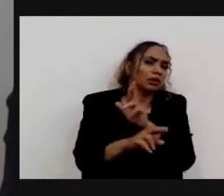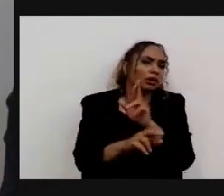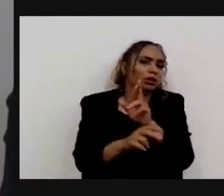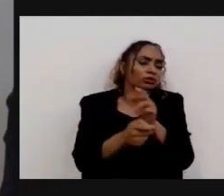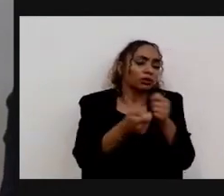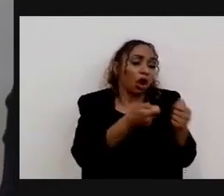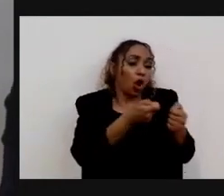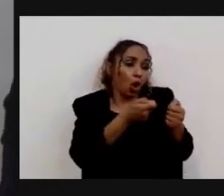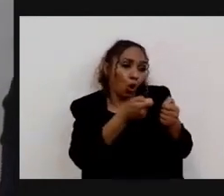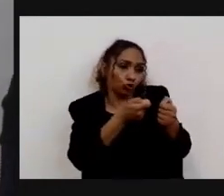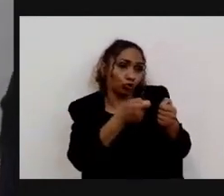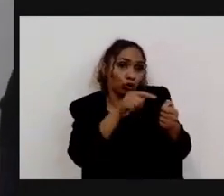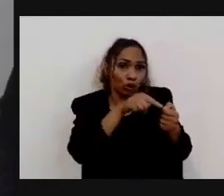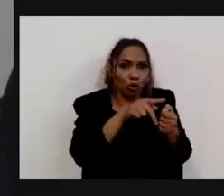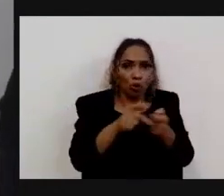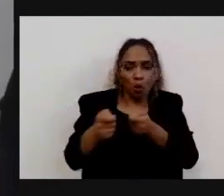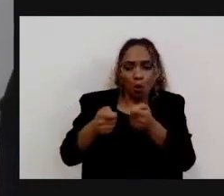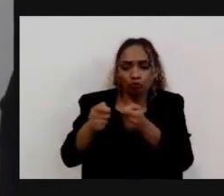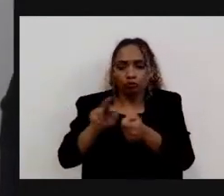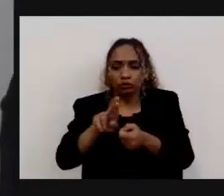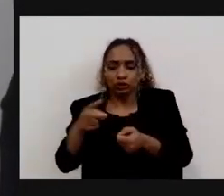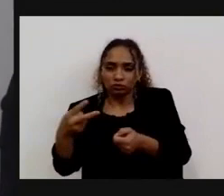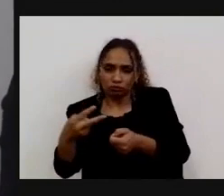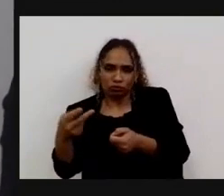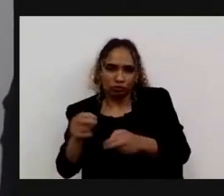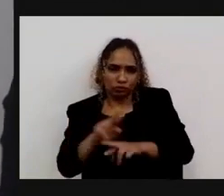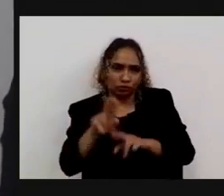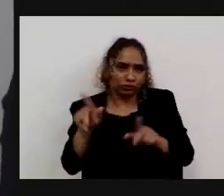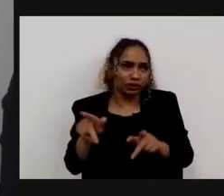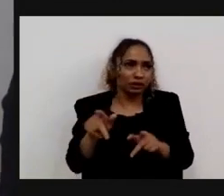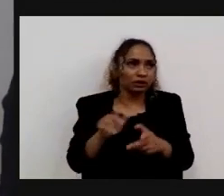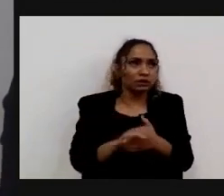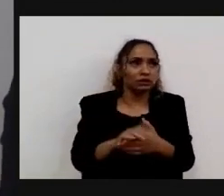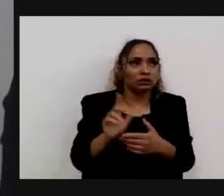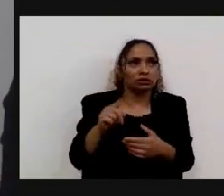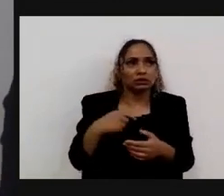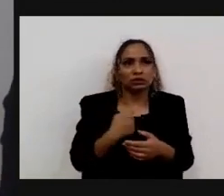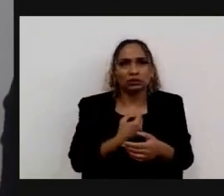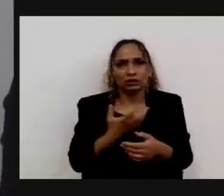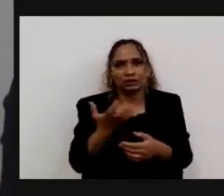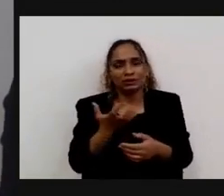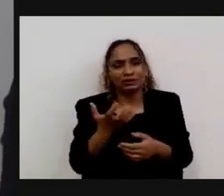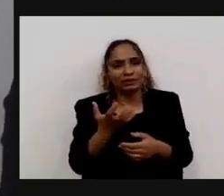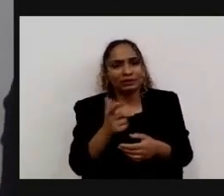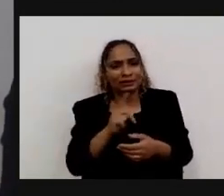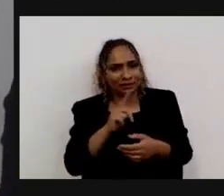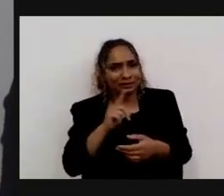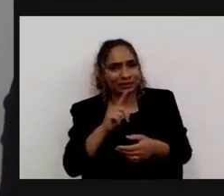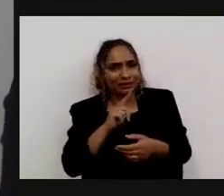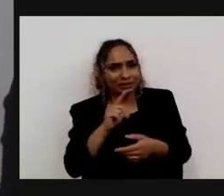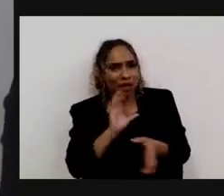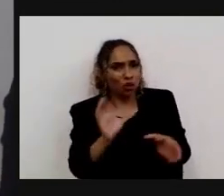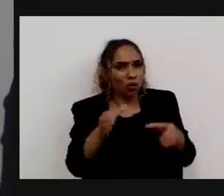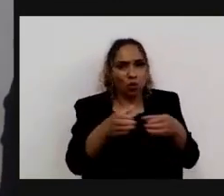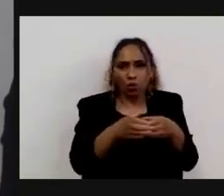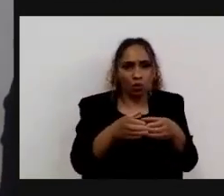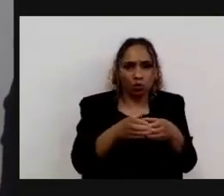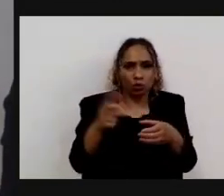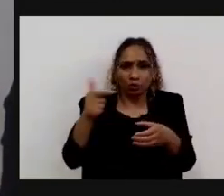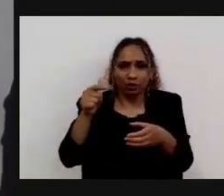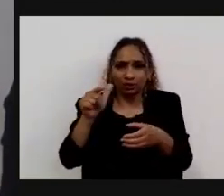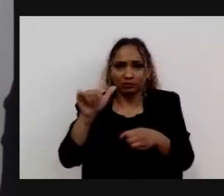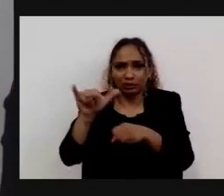controle a gente tem tá com isso muito forte lá na 5 que a nossa unidade tudo a gente tem que ter um grupo que não tá recebendo a intervenção